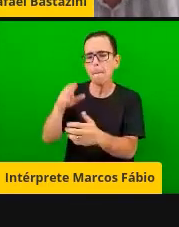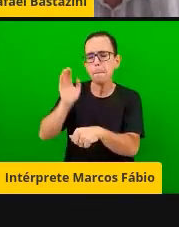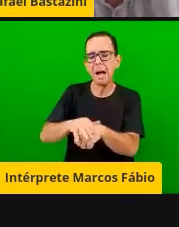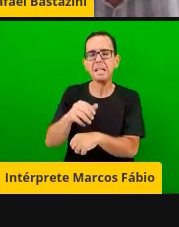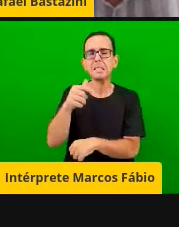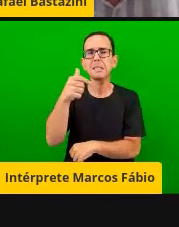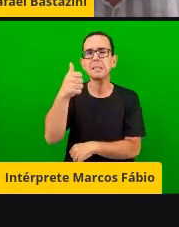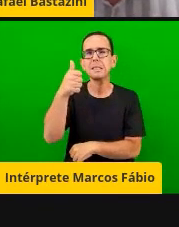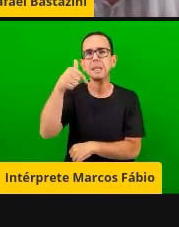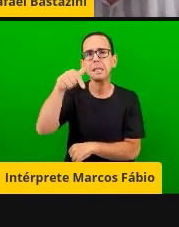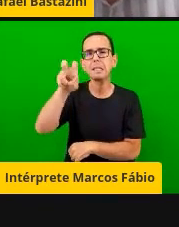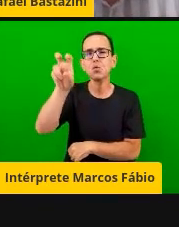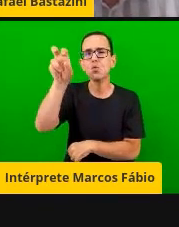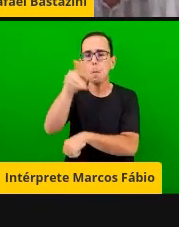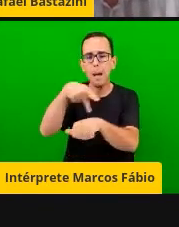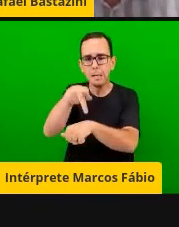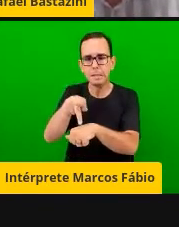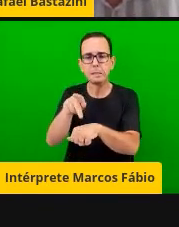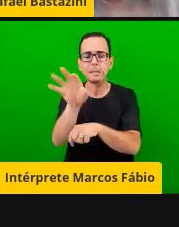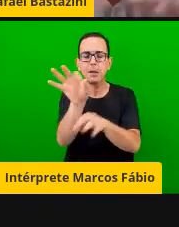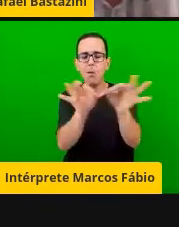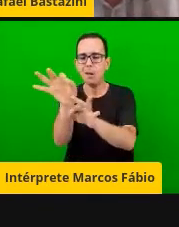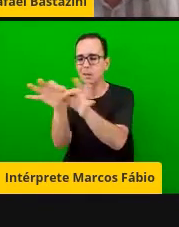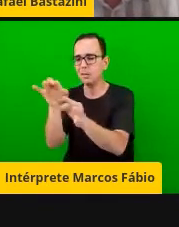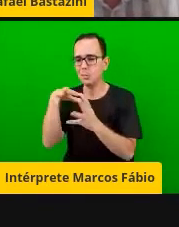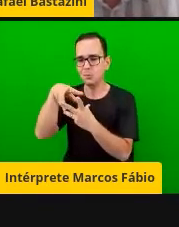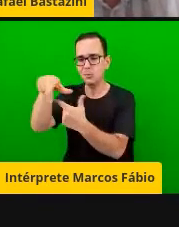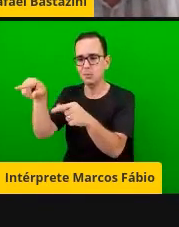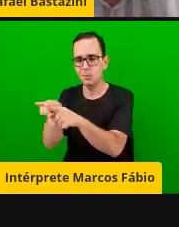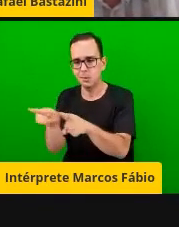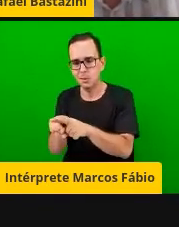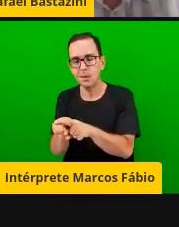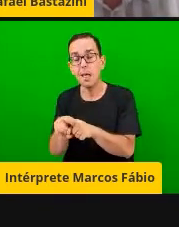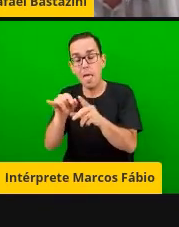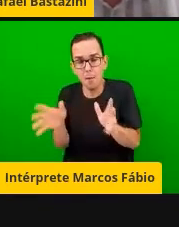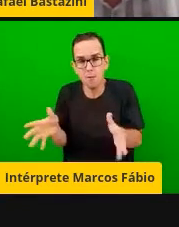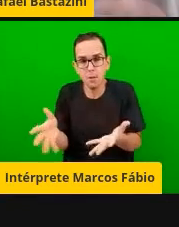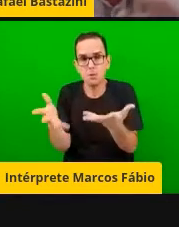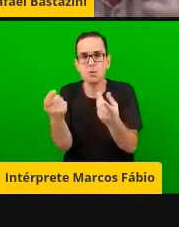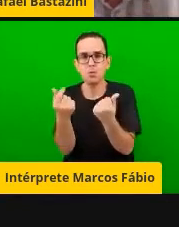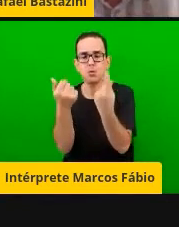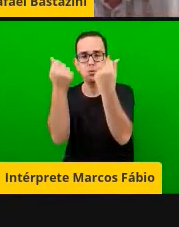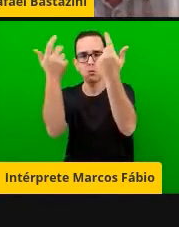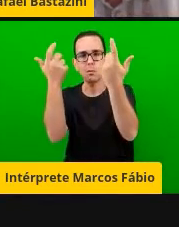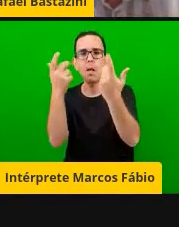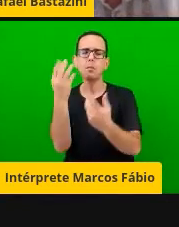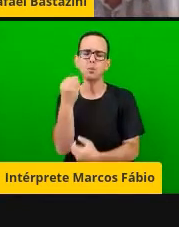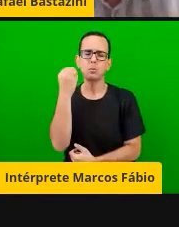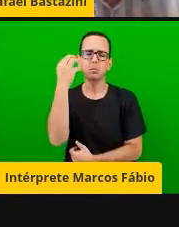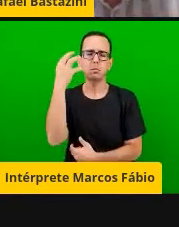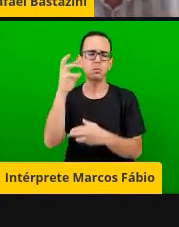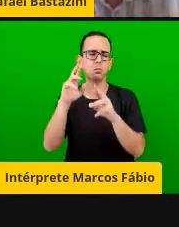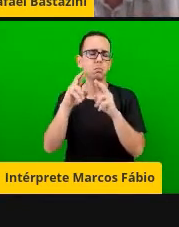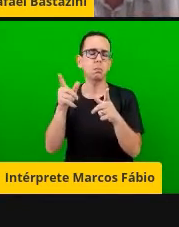com 29 organizações internacionais, então é um investimento babilônico, é uma coisa que no mundo não tem